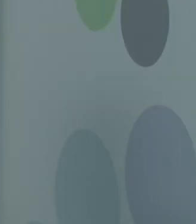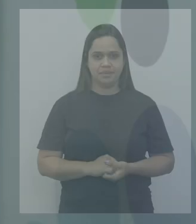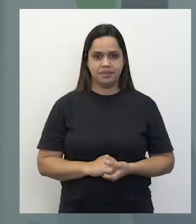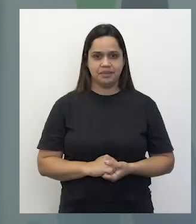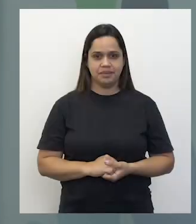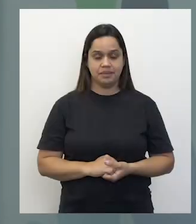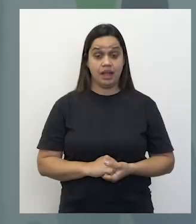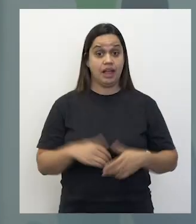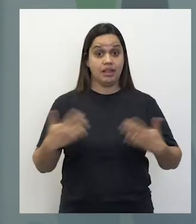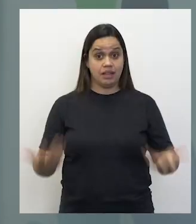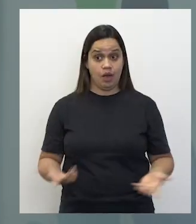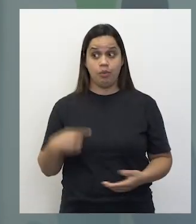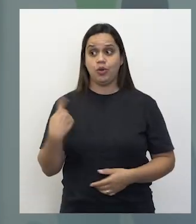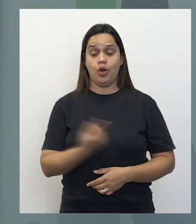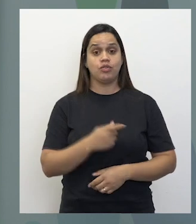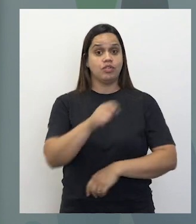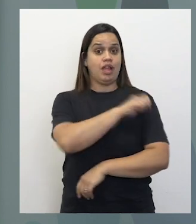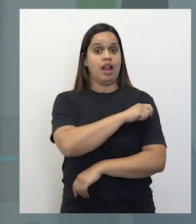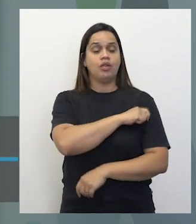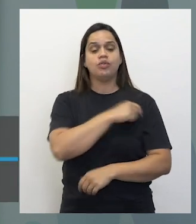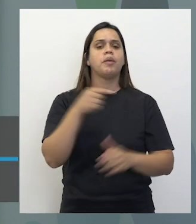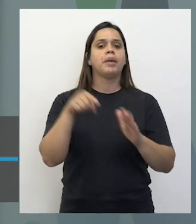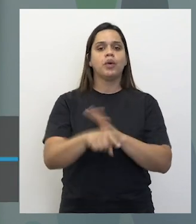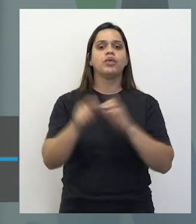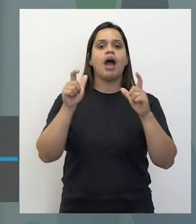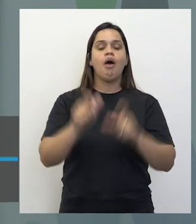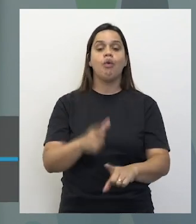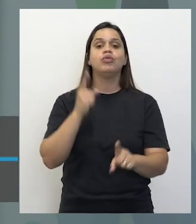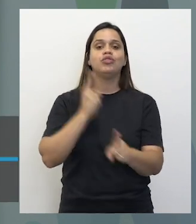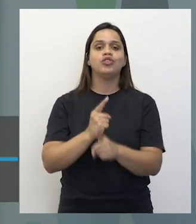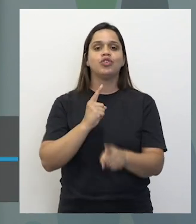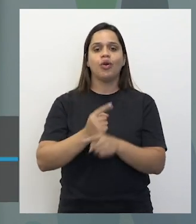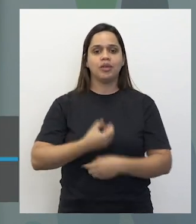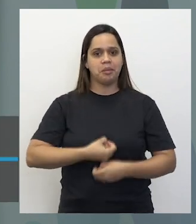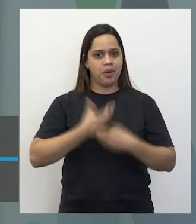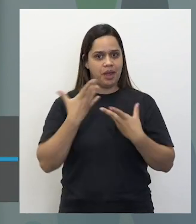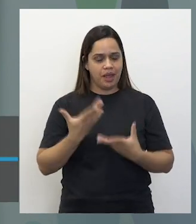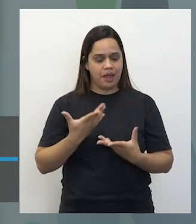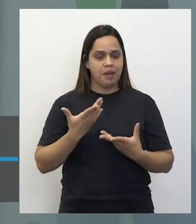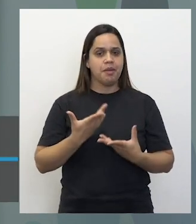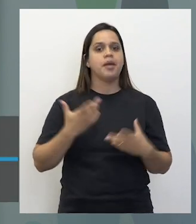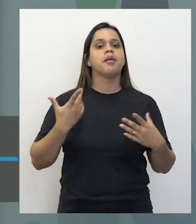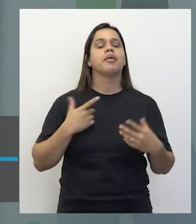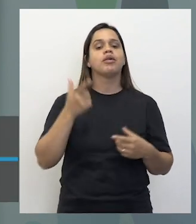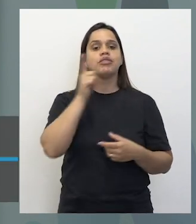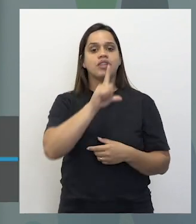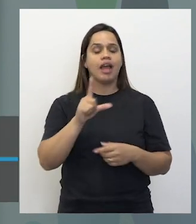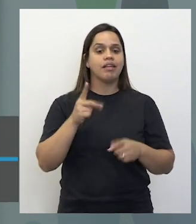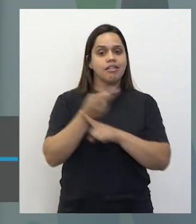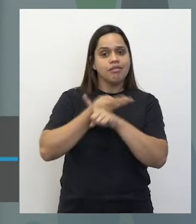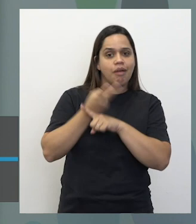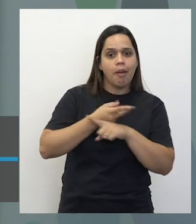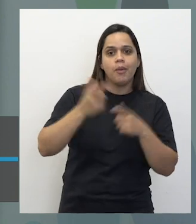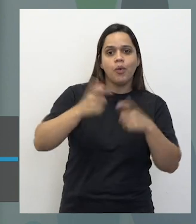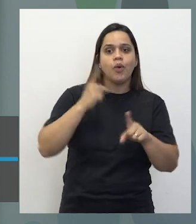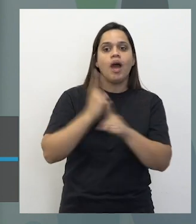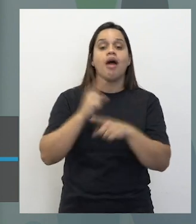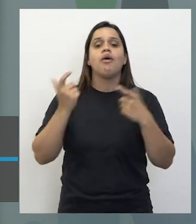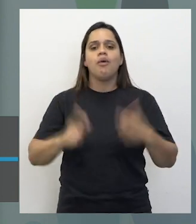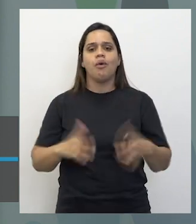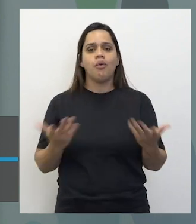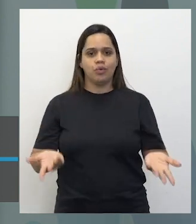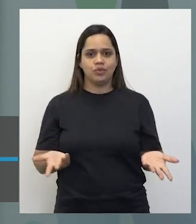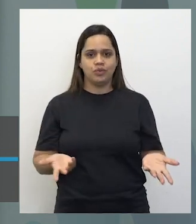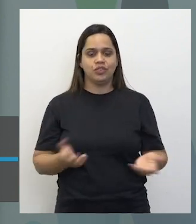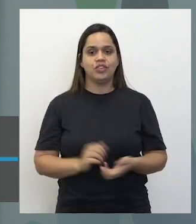Então, para os nossos alunos aí, onde vocês costumam achar os poemas, conectar com os poemas, encontrar os poemas, onde eles